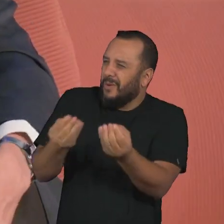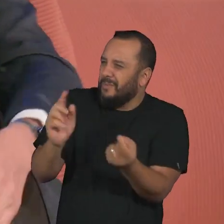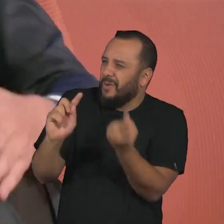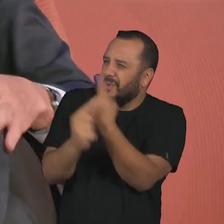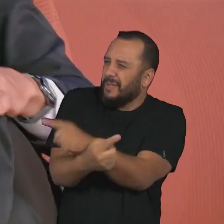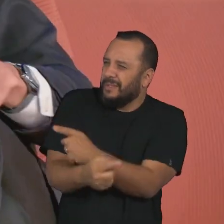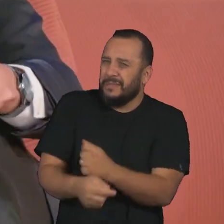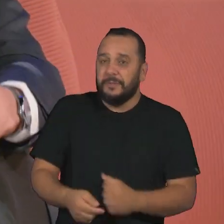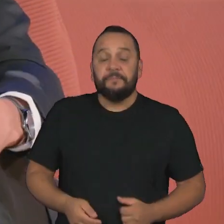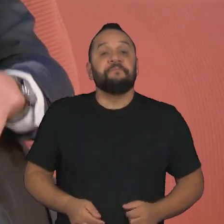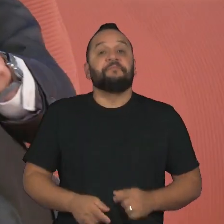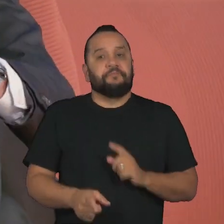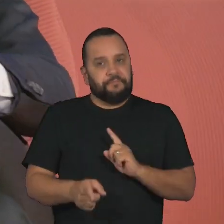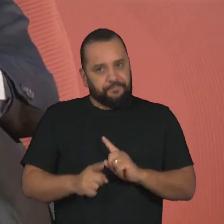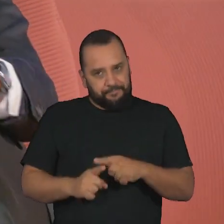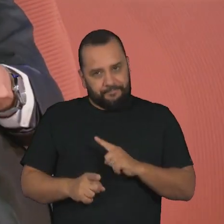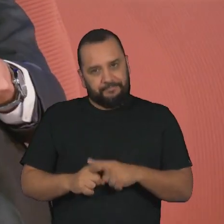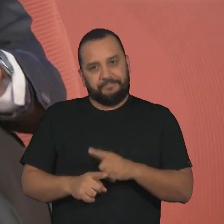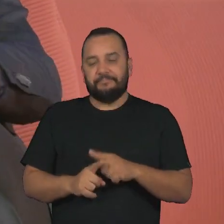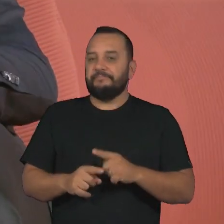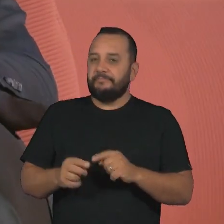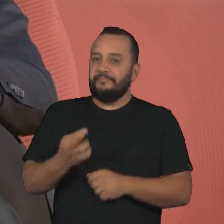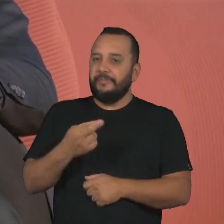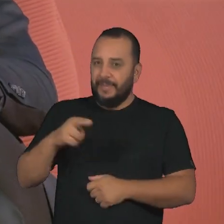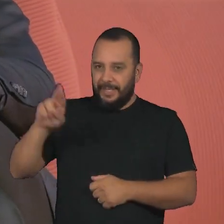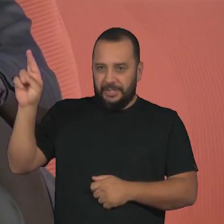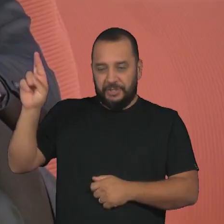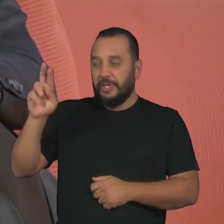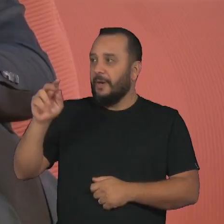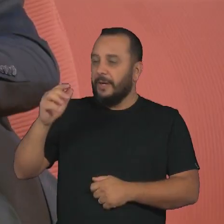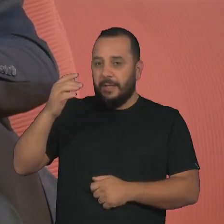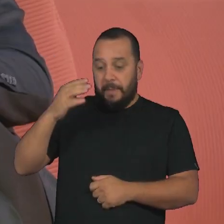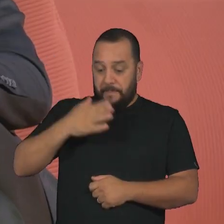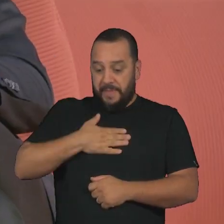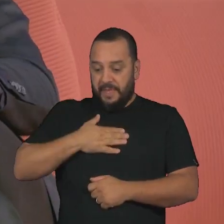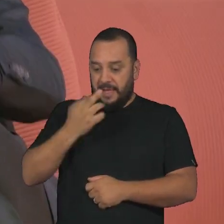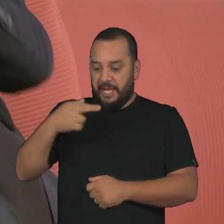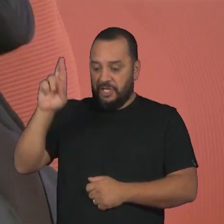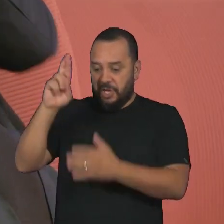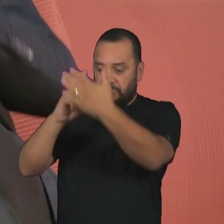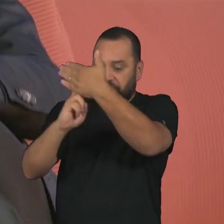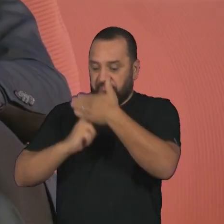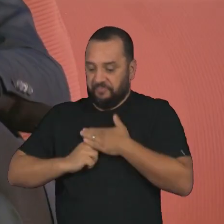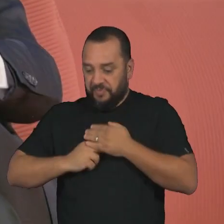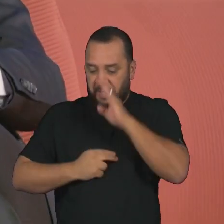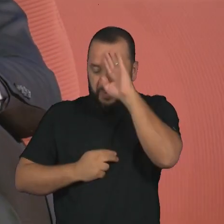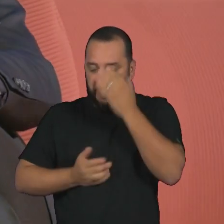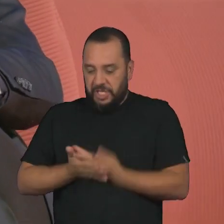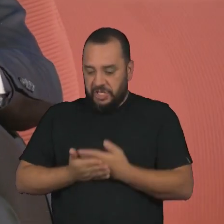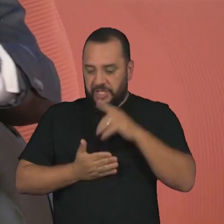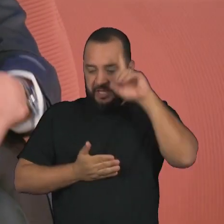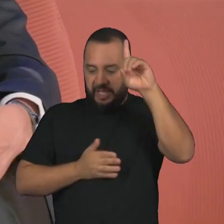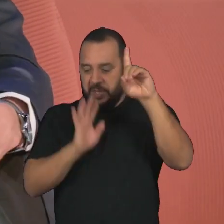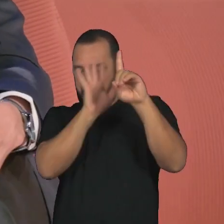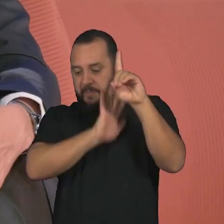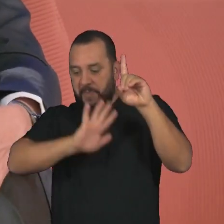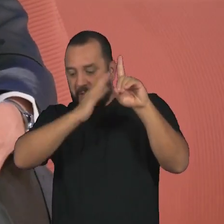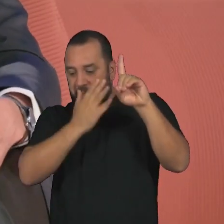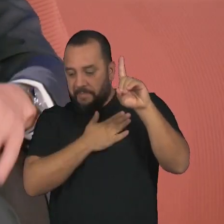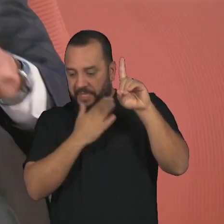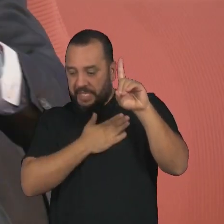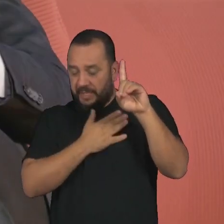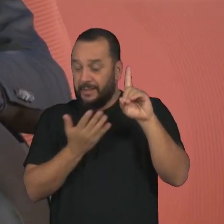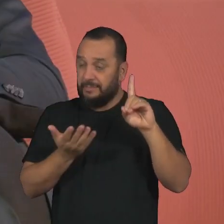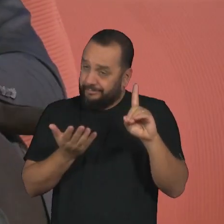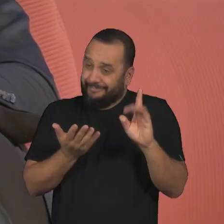Porque a religião virou um fato individual, né? Então, é a minha religião, no fundo. É a minha imagem de Deus, a minha religião, a minha maneira, né?